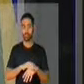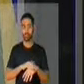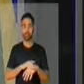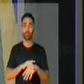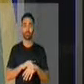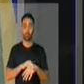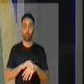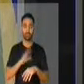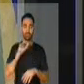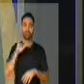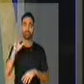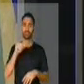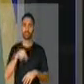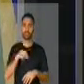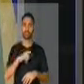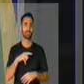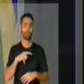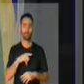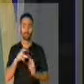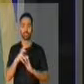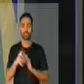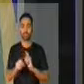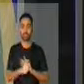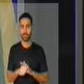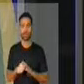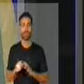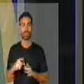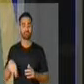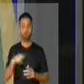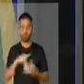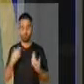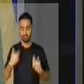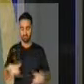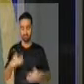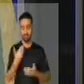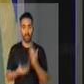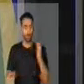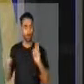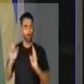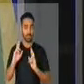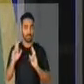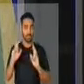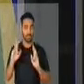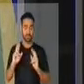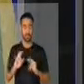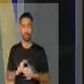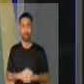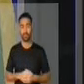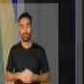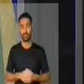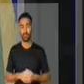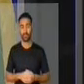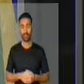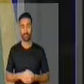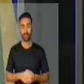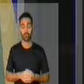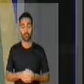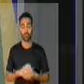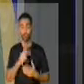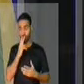do século. É a doença que tira a esperança, é a doença